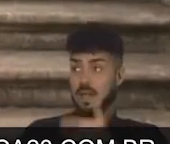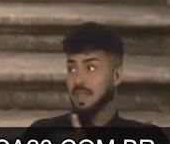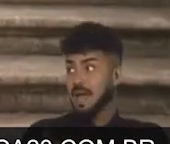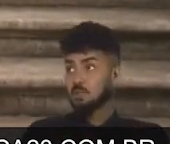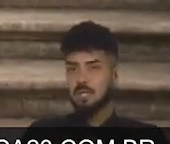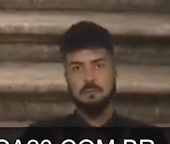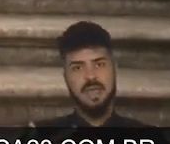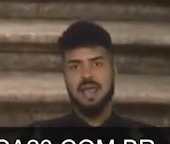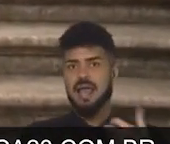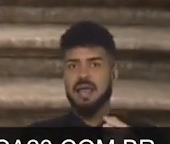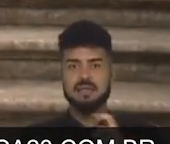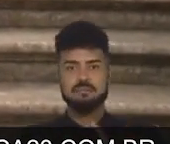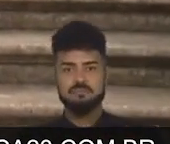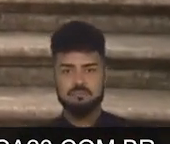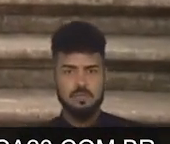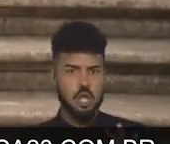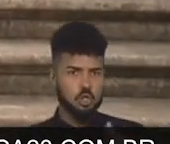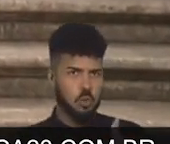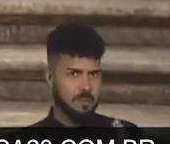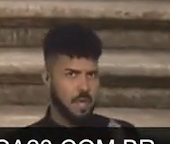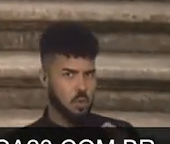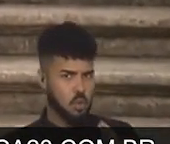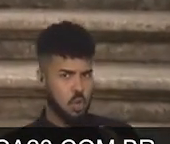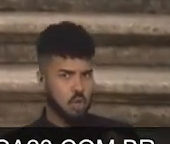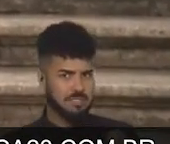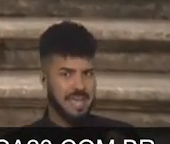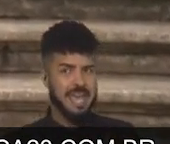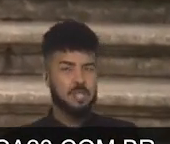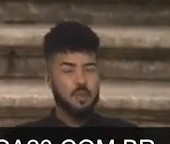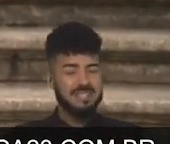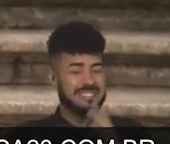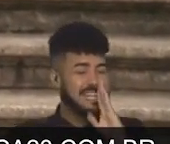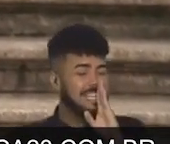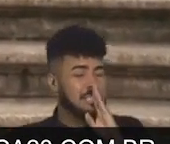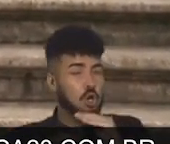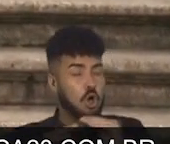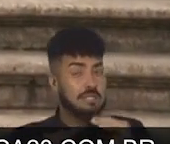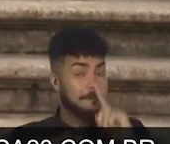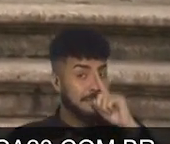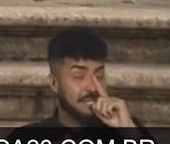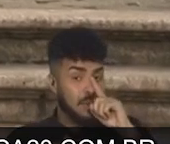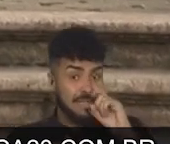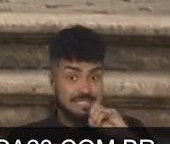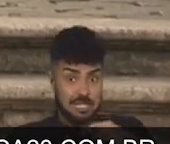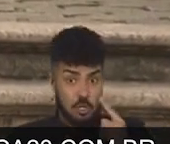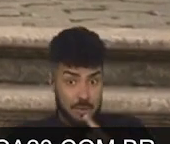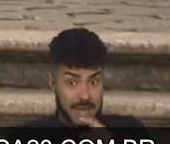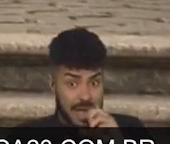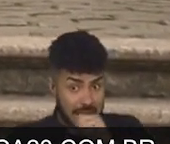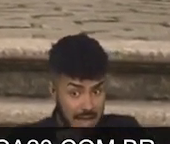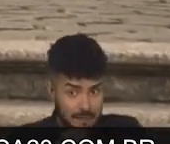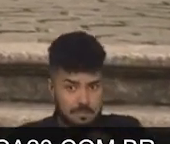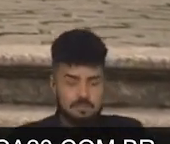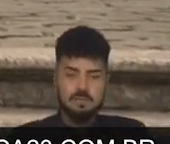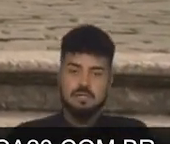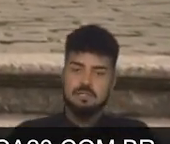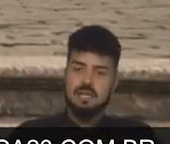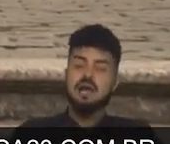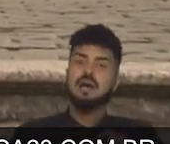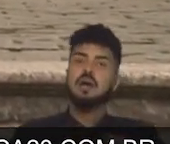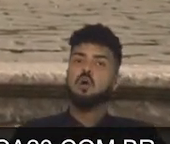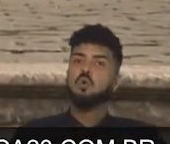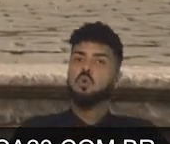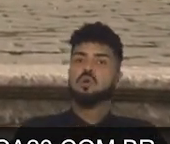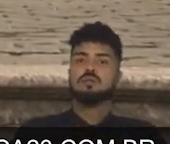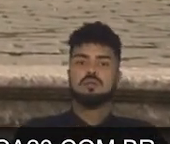A tuberculose é uma doença silenciosa e muito perigosa, mas se for diagnosticada a tempo, as chances de